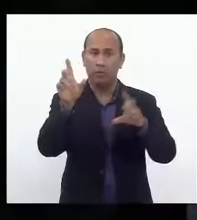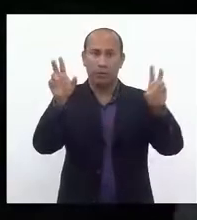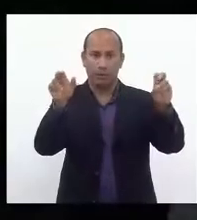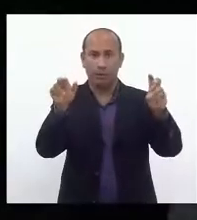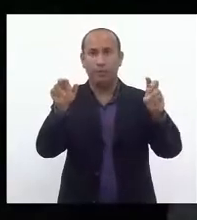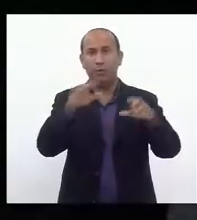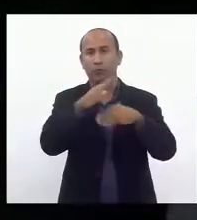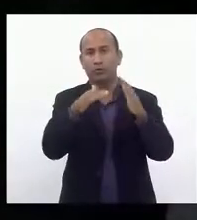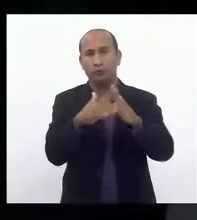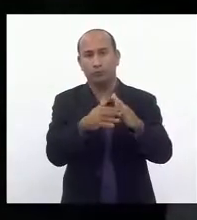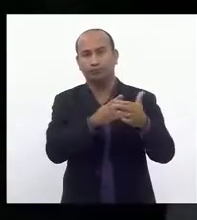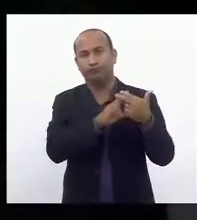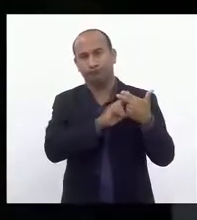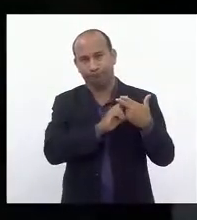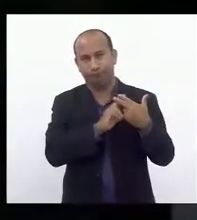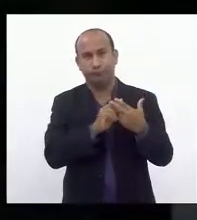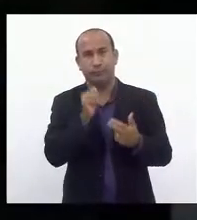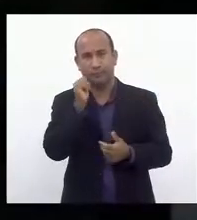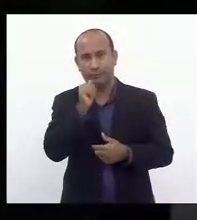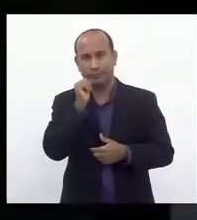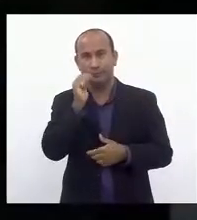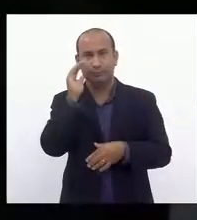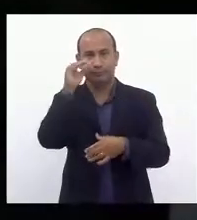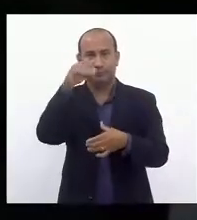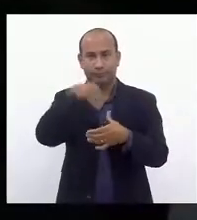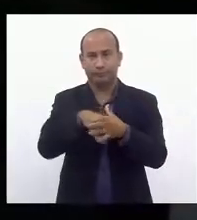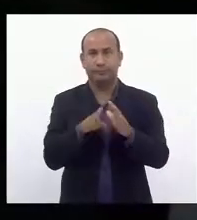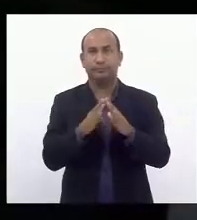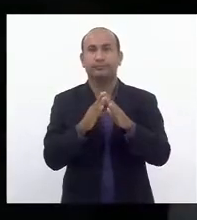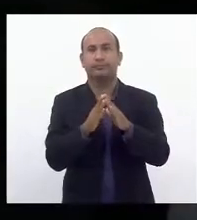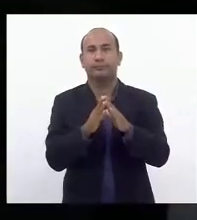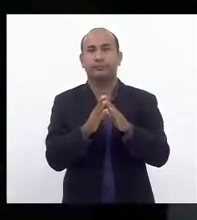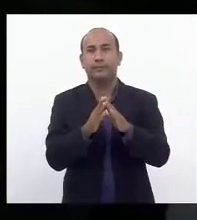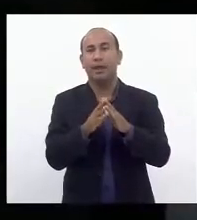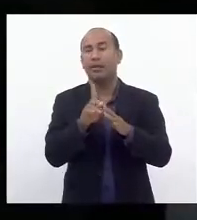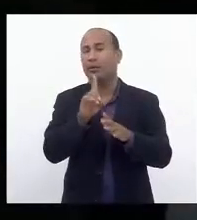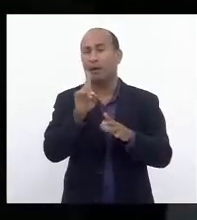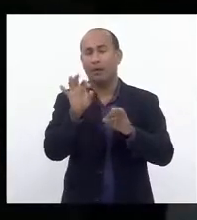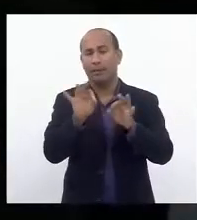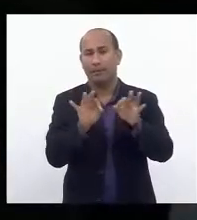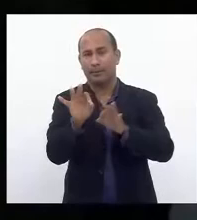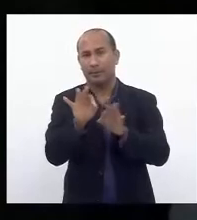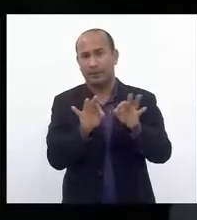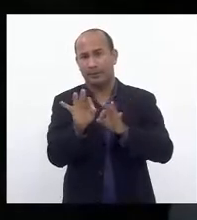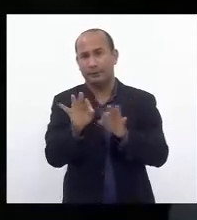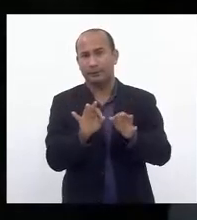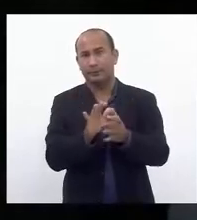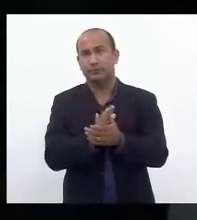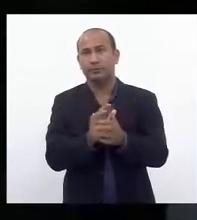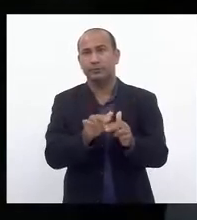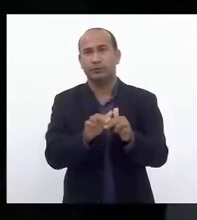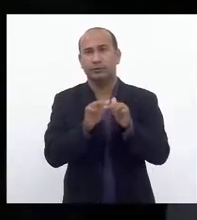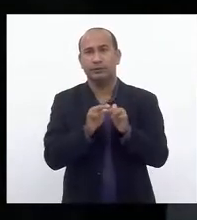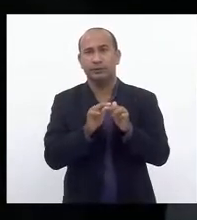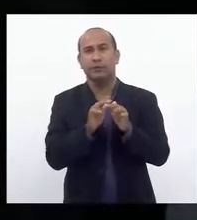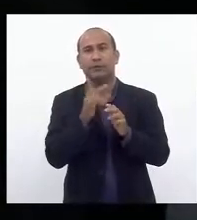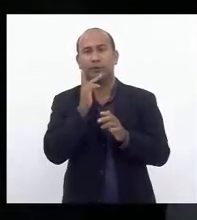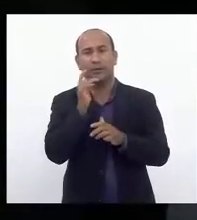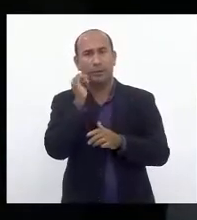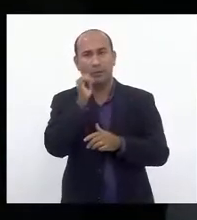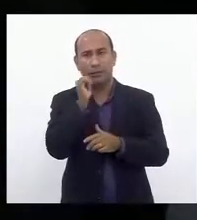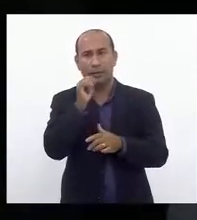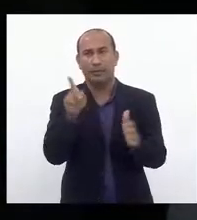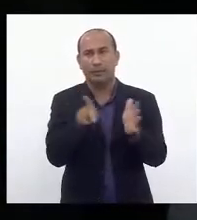respeito, com todo carinho à bancada feminina da casa, mas não é um projeto em síntese, exclusivamente da bancada